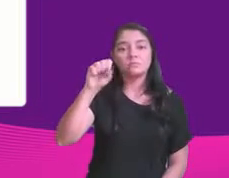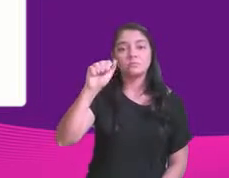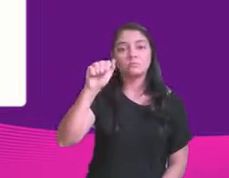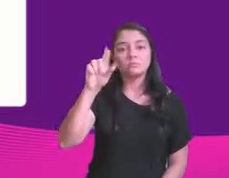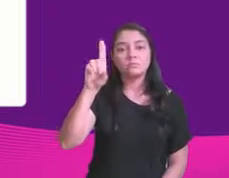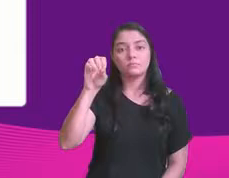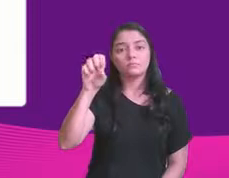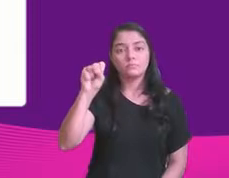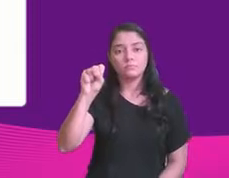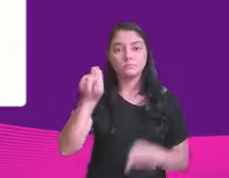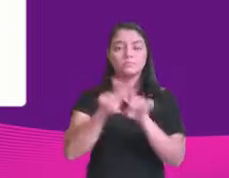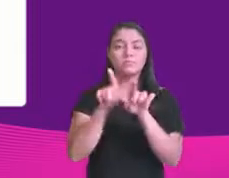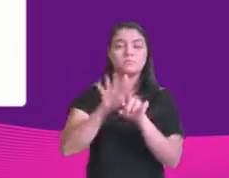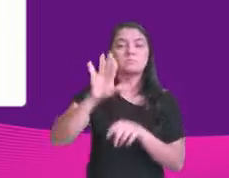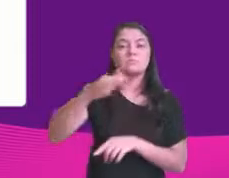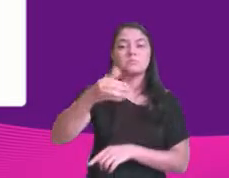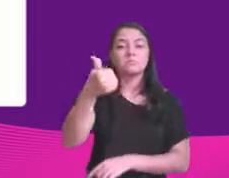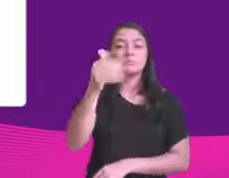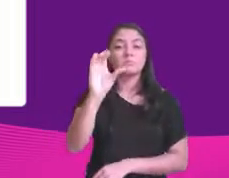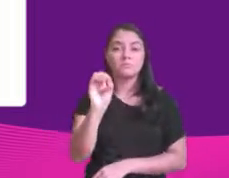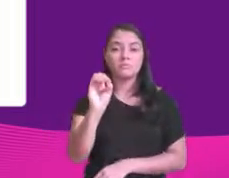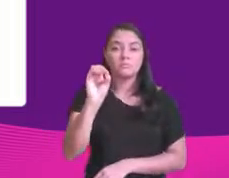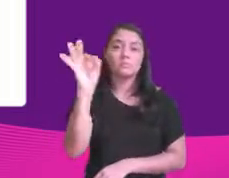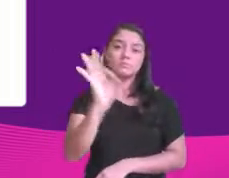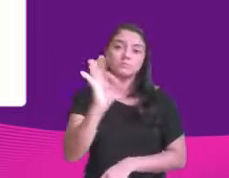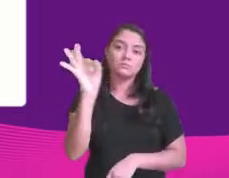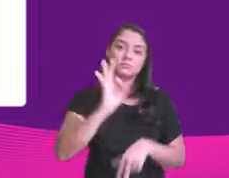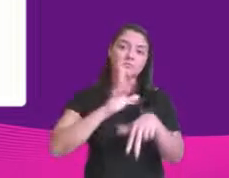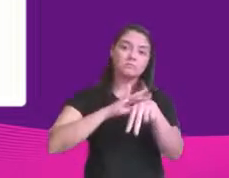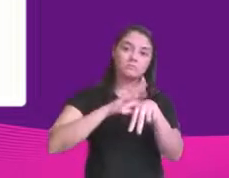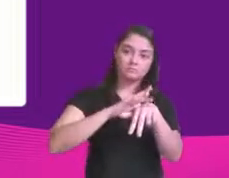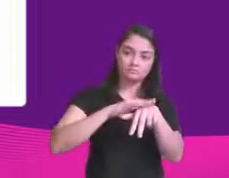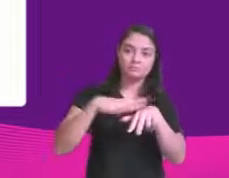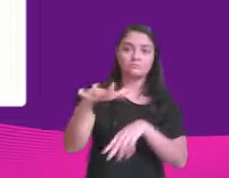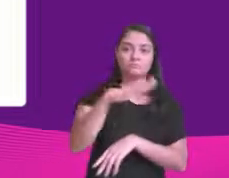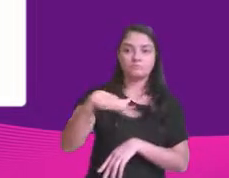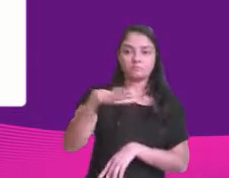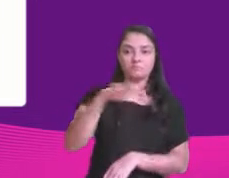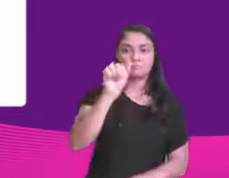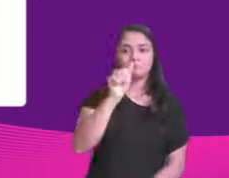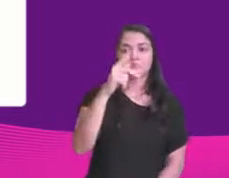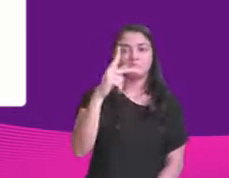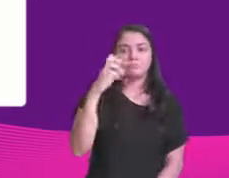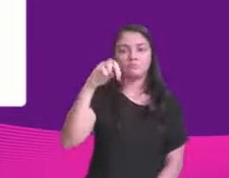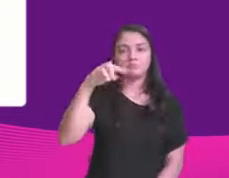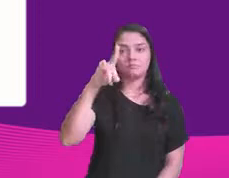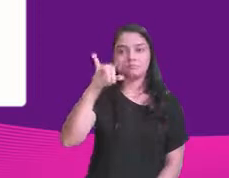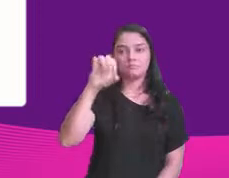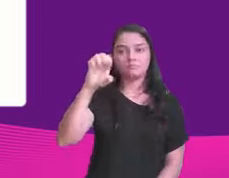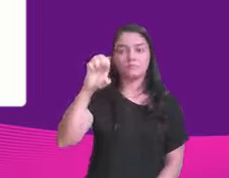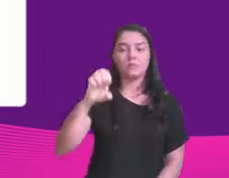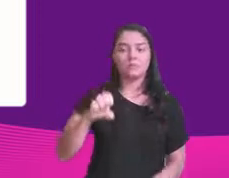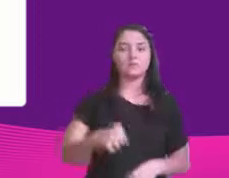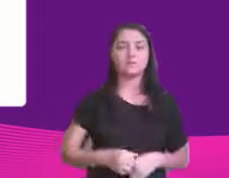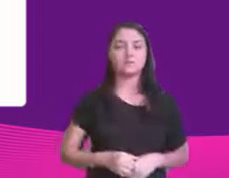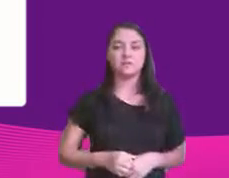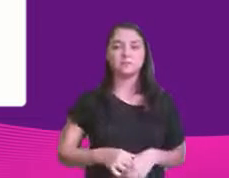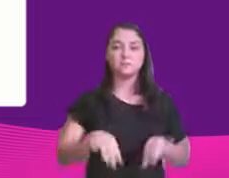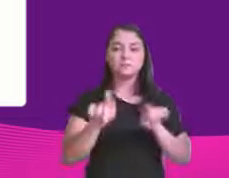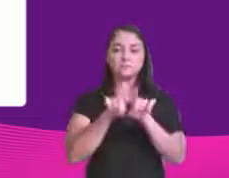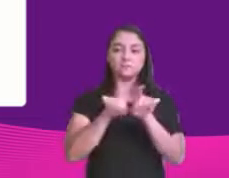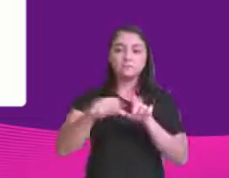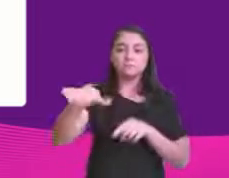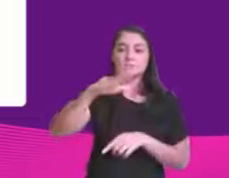de pacientes com apêndice. Então o PROD incluiu, a outra crítica do PROD, que incluiu pacientes de apêndice e de